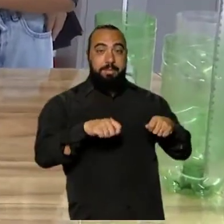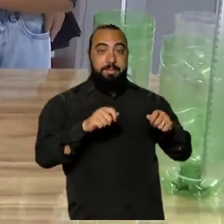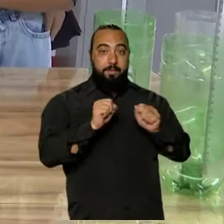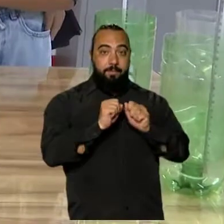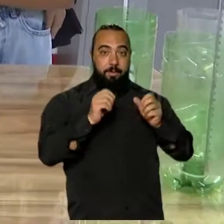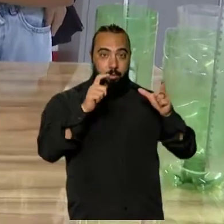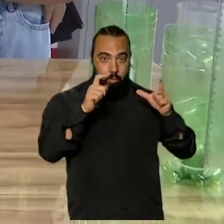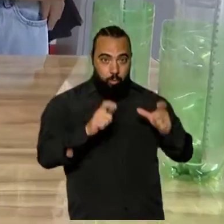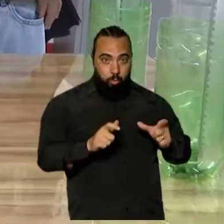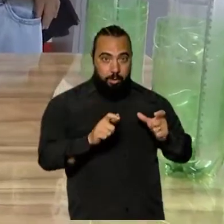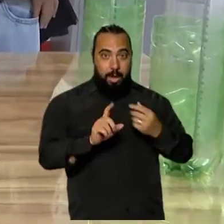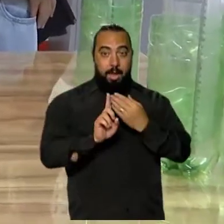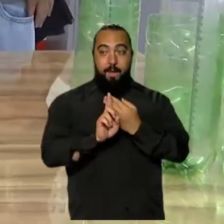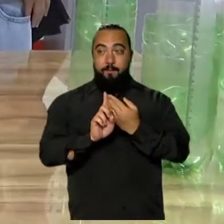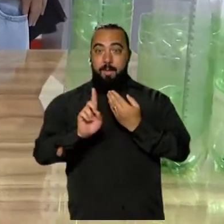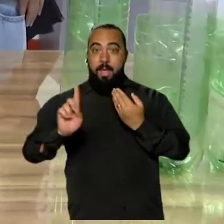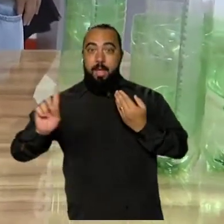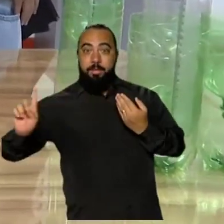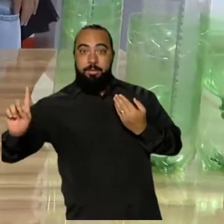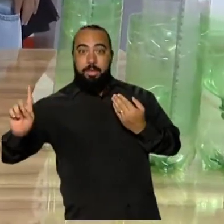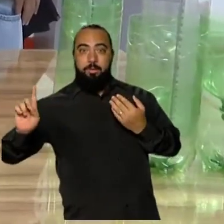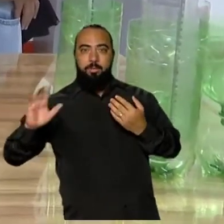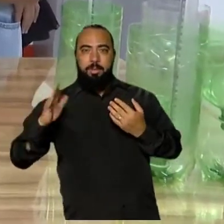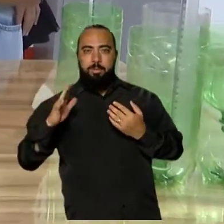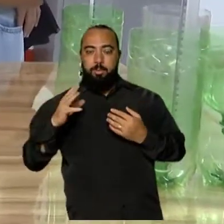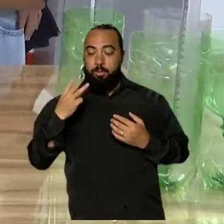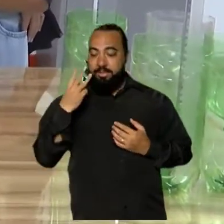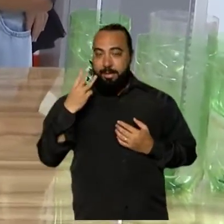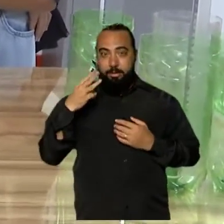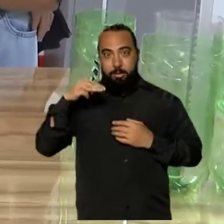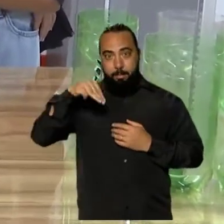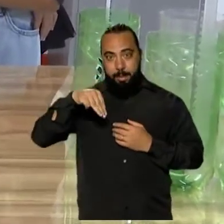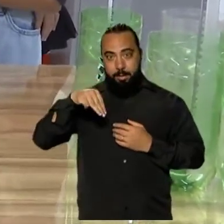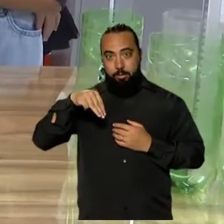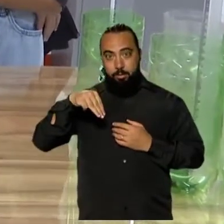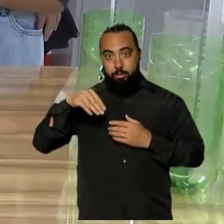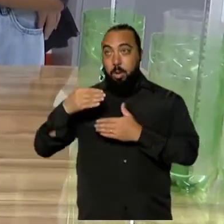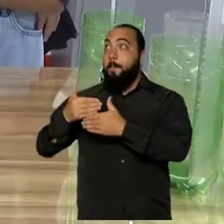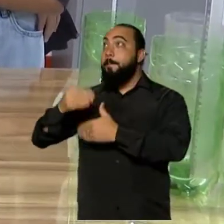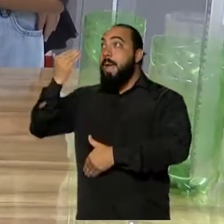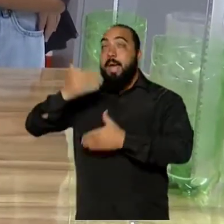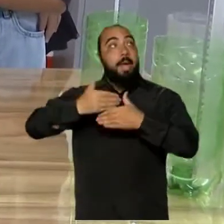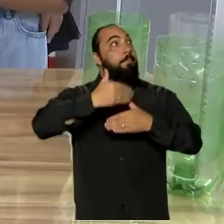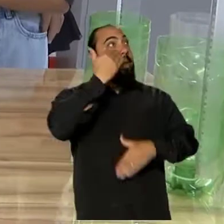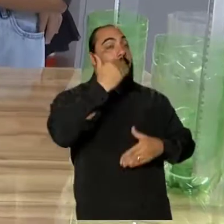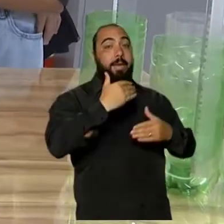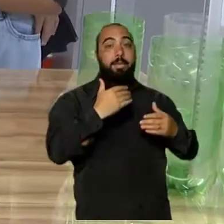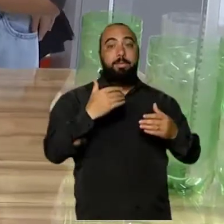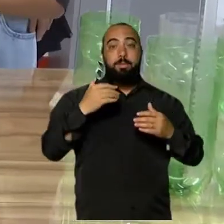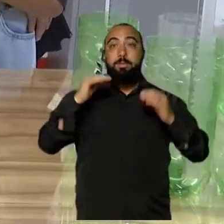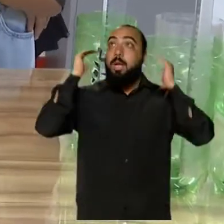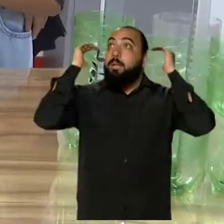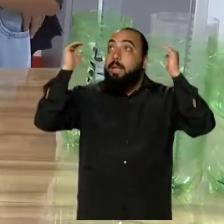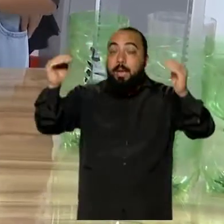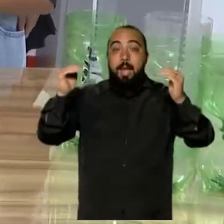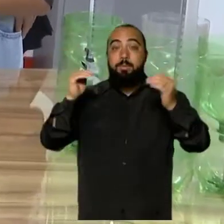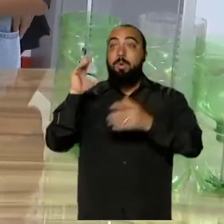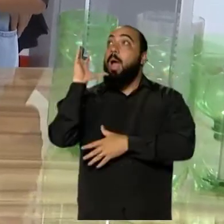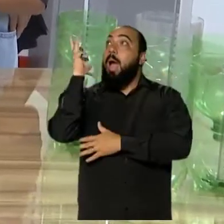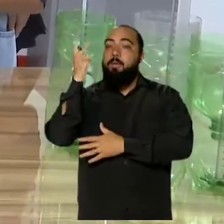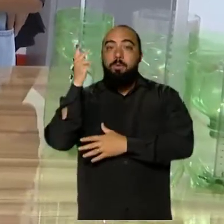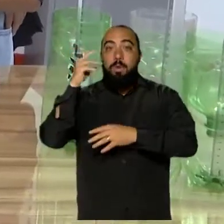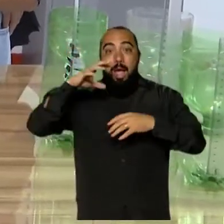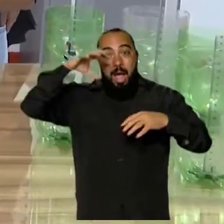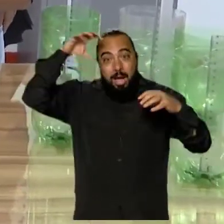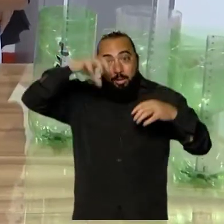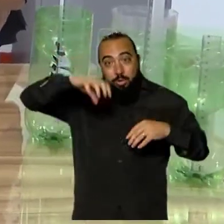local afastado de, no mínimo, 3 metros de paredes, muros, telhados e árvores, para que a